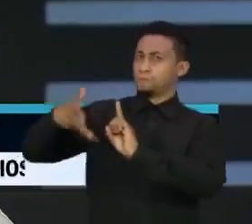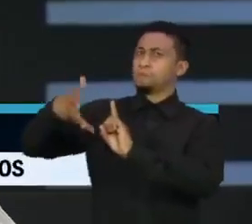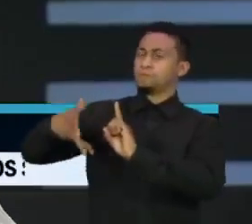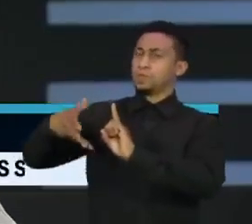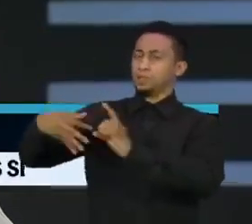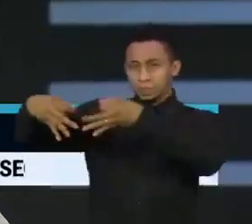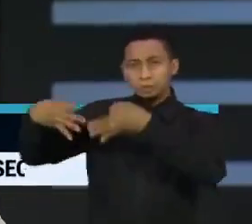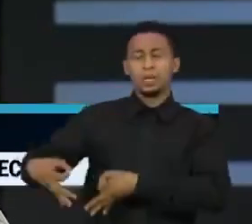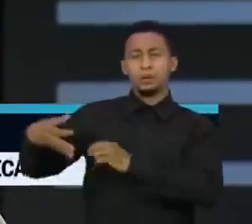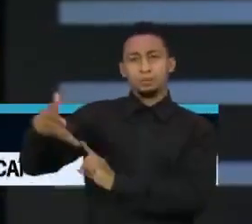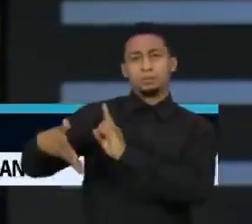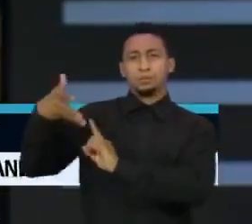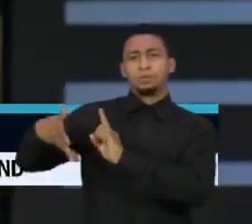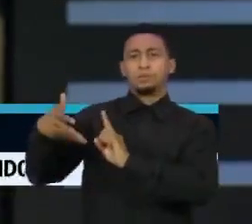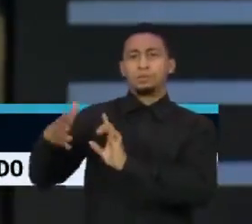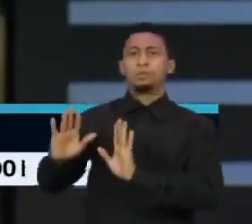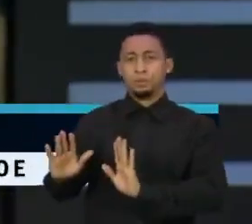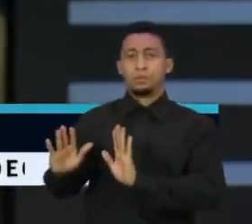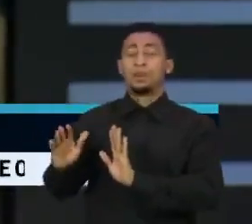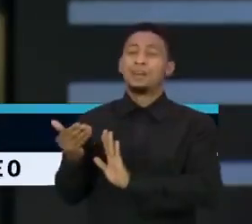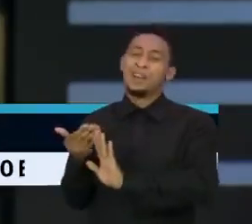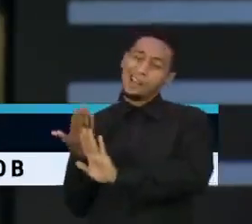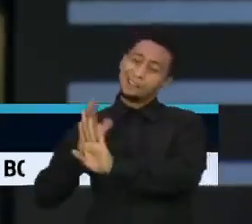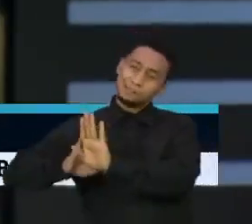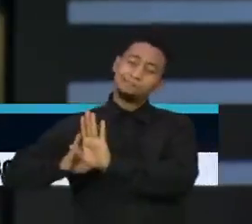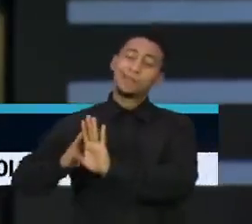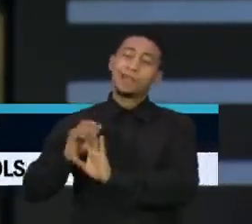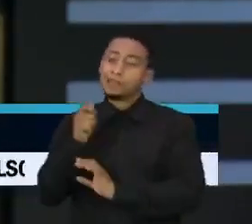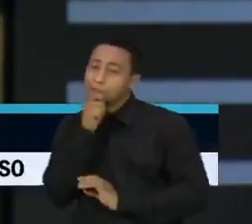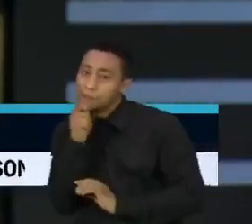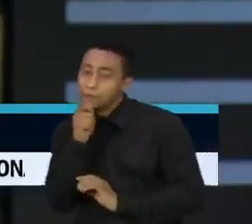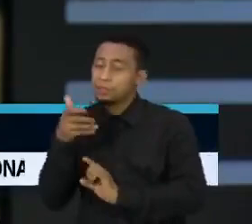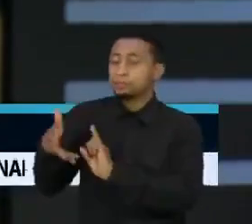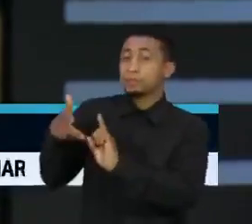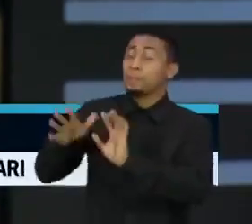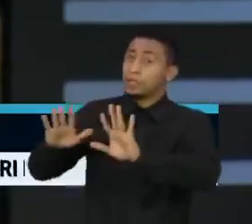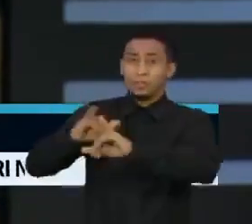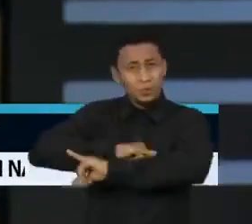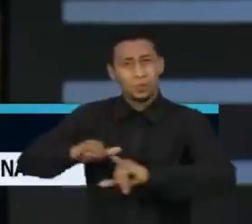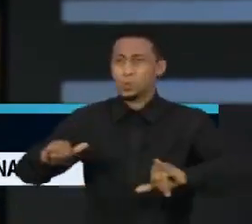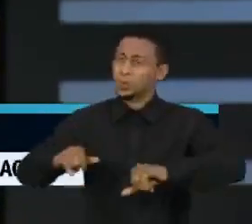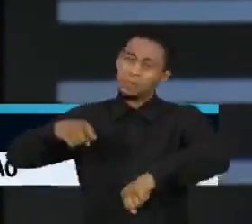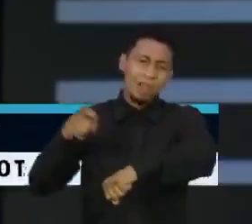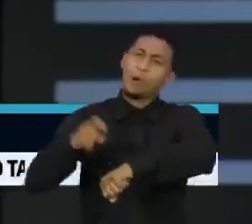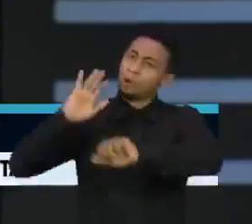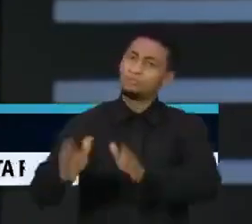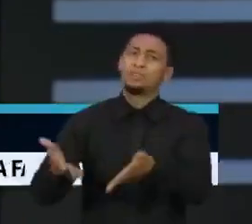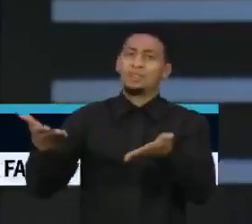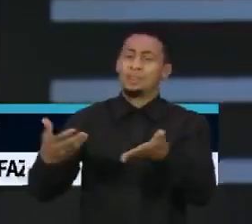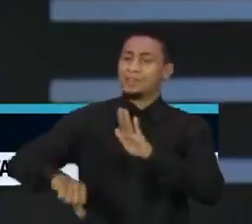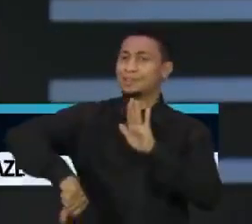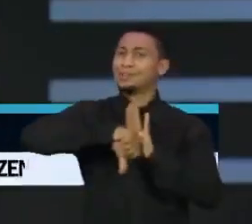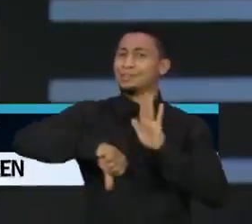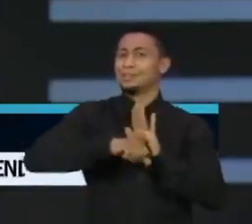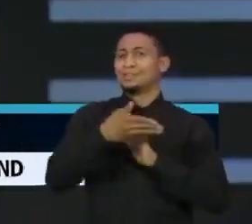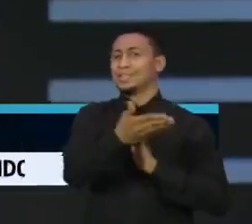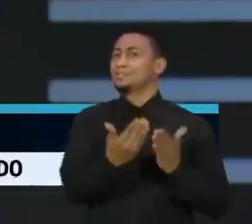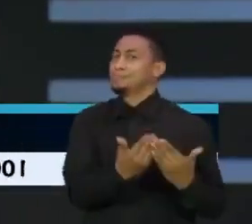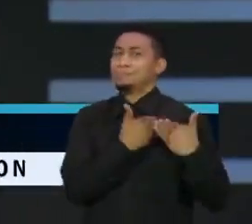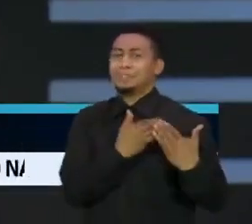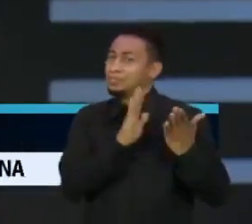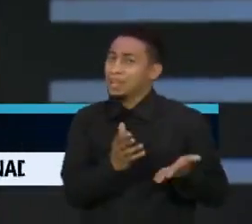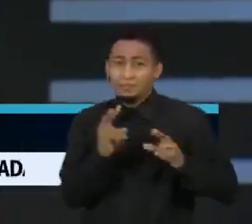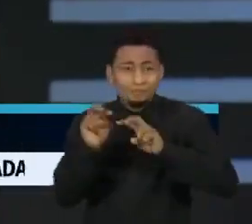ele foi mais veemente às vezes fora das entrevistas mais dizendo que está na hora que o crime de responsabilidade está constituído